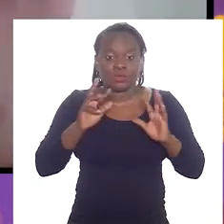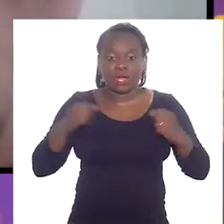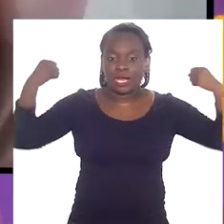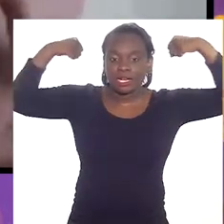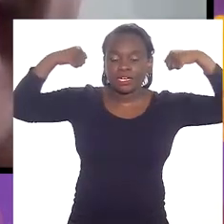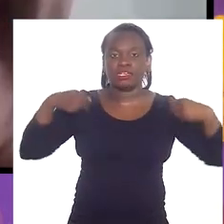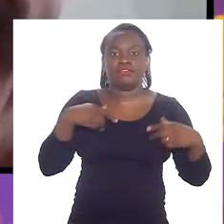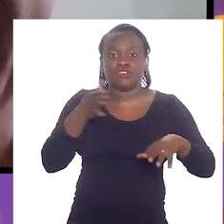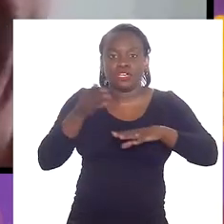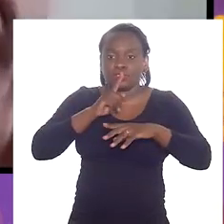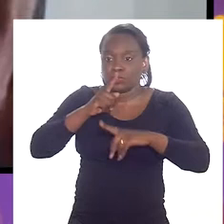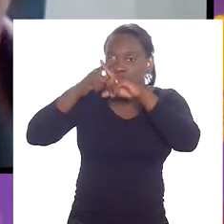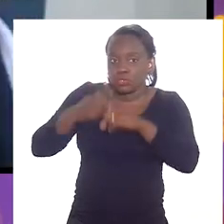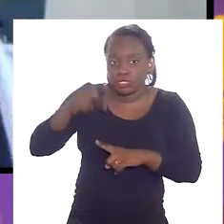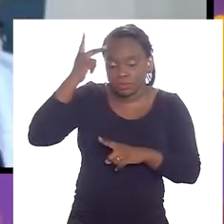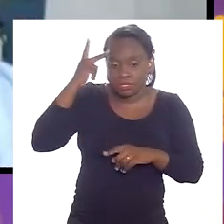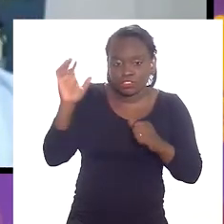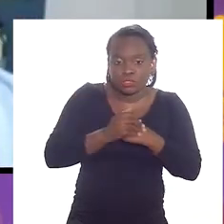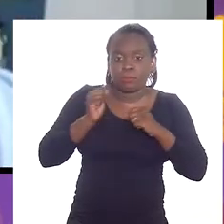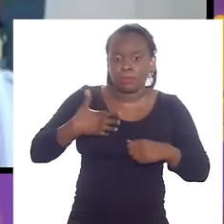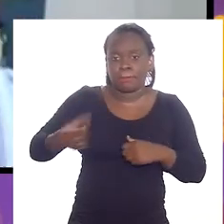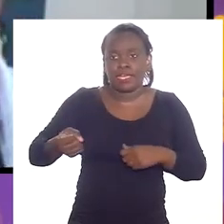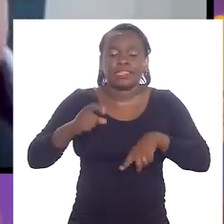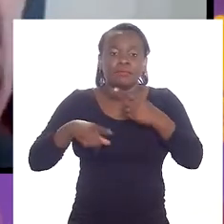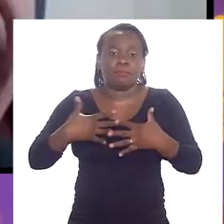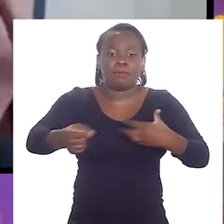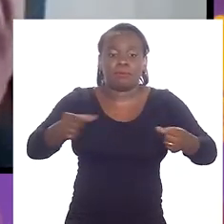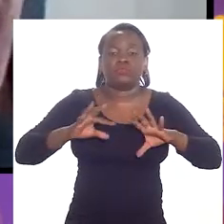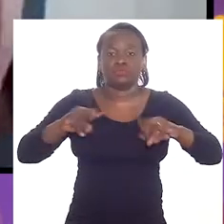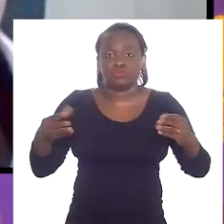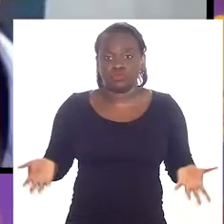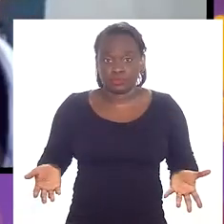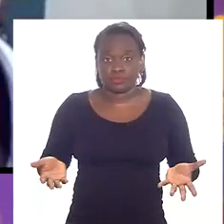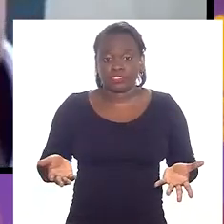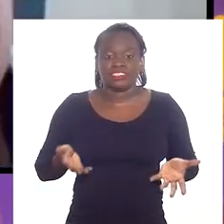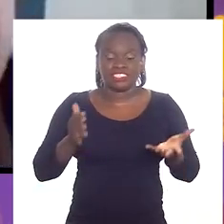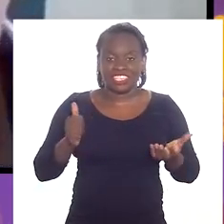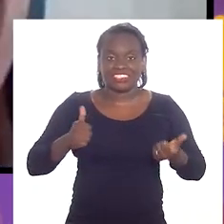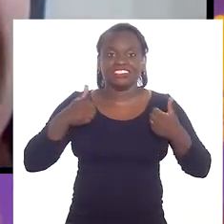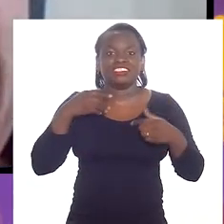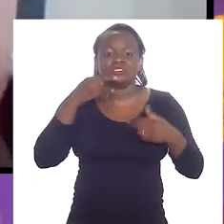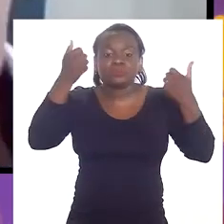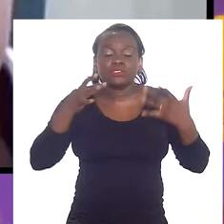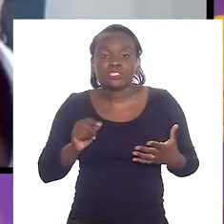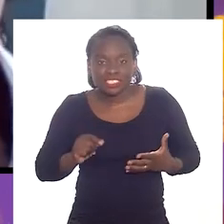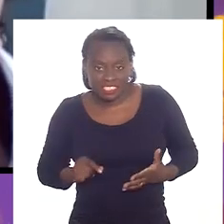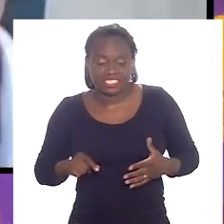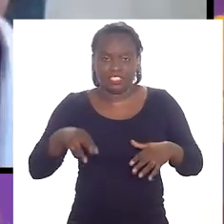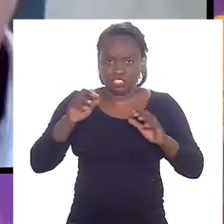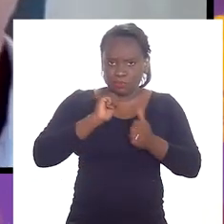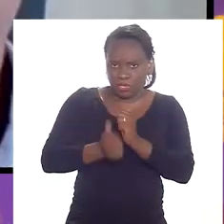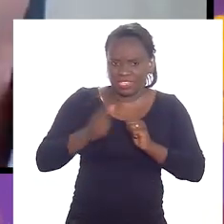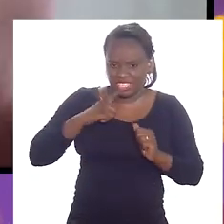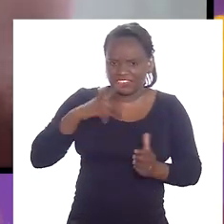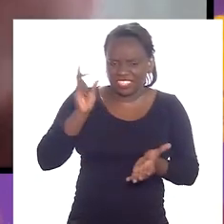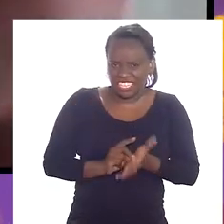pode ser seguro, mas se o atleta pisar fora daquelas normas, como fez o Gabigol, indo a um cassino clandestino em São Paulo,